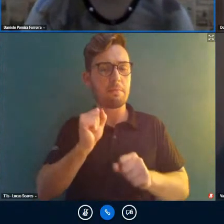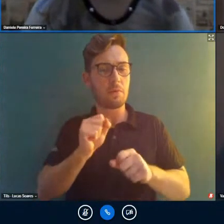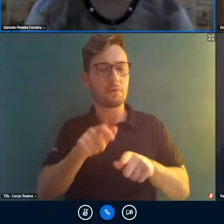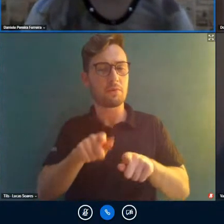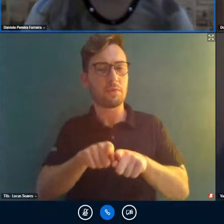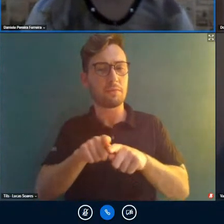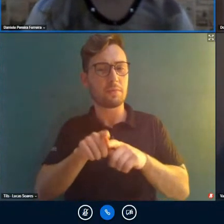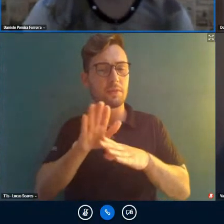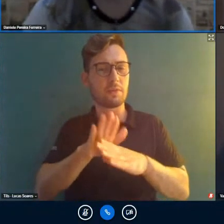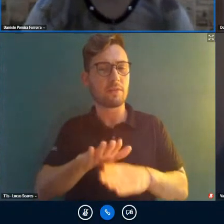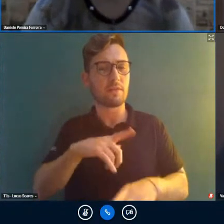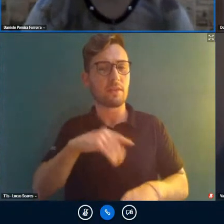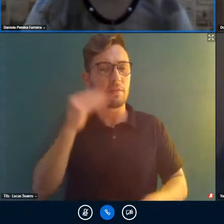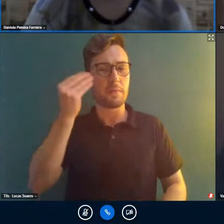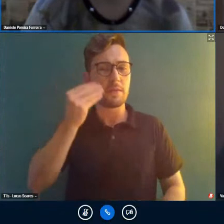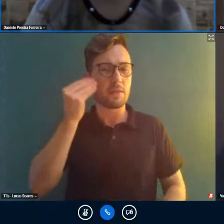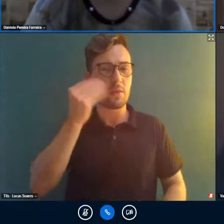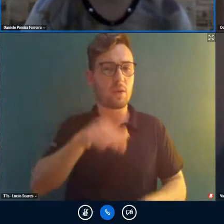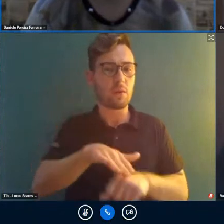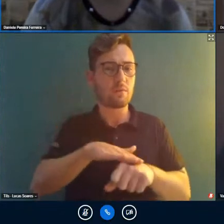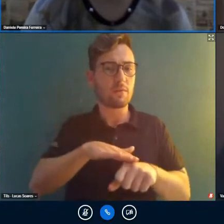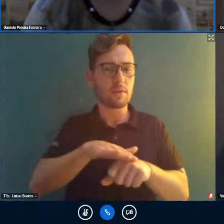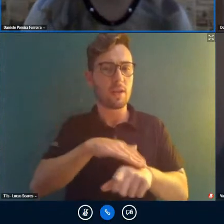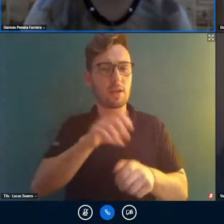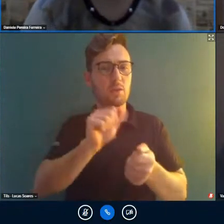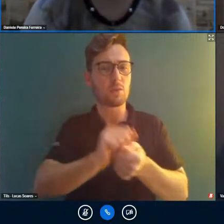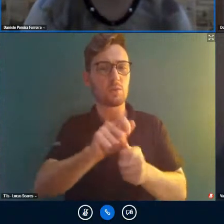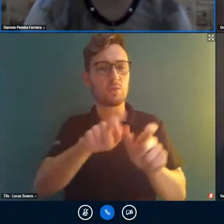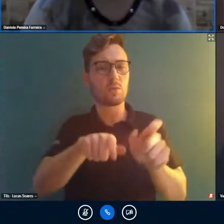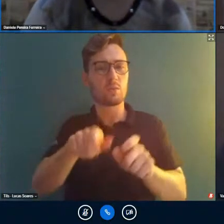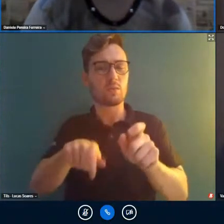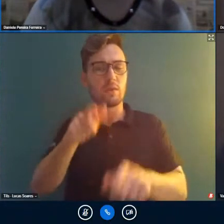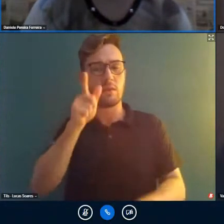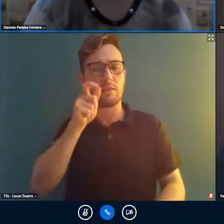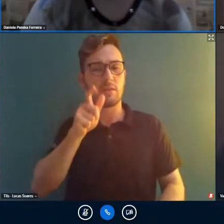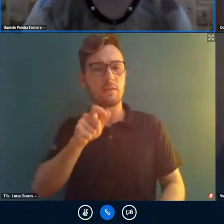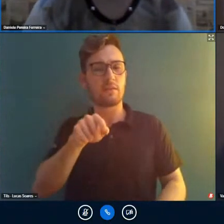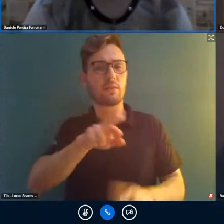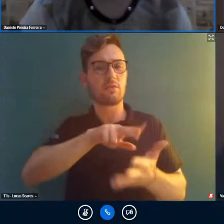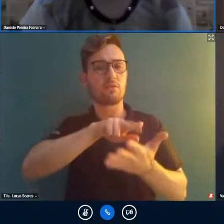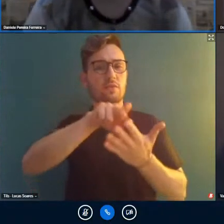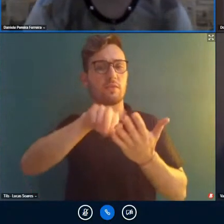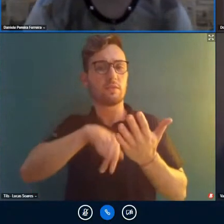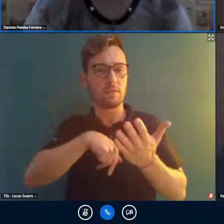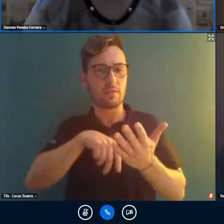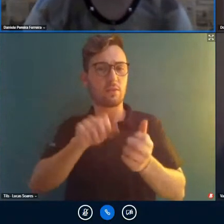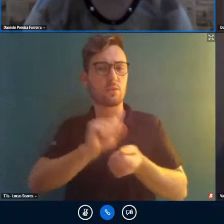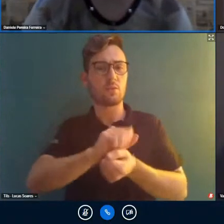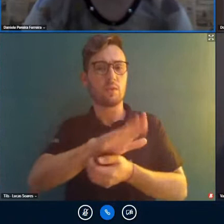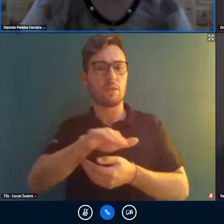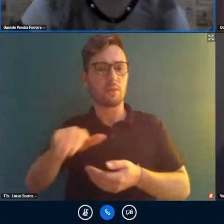trouxe até algumas psicólogas para conversar com eles, então eu achei bem interessante essa diversidade dos nossos